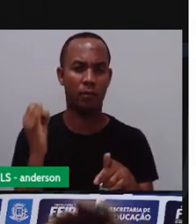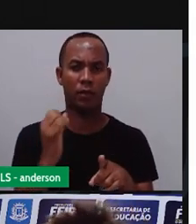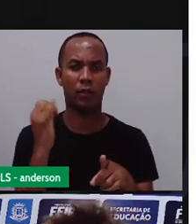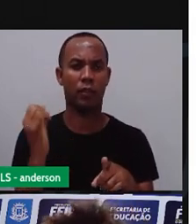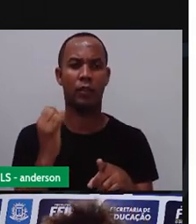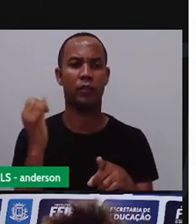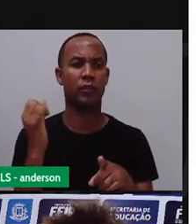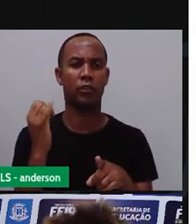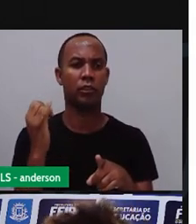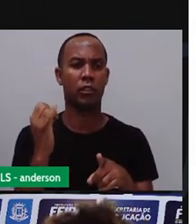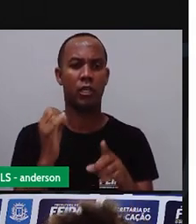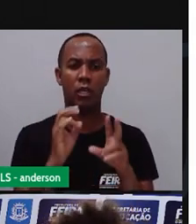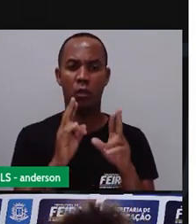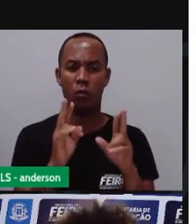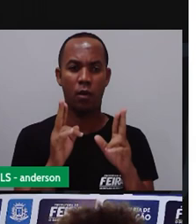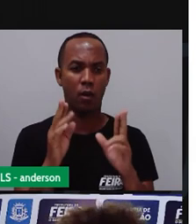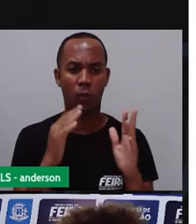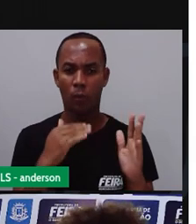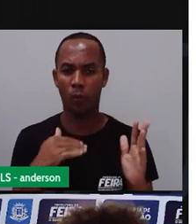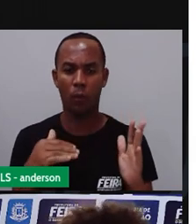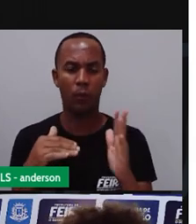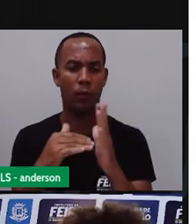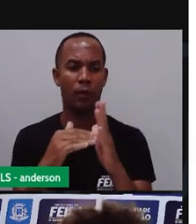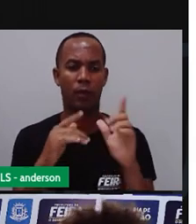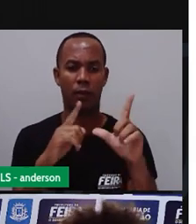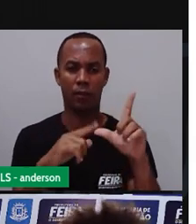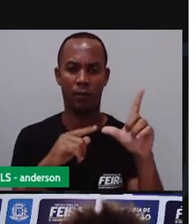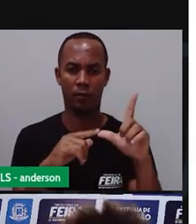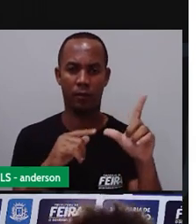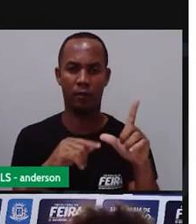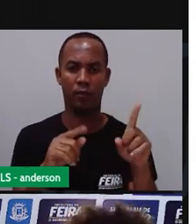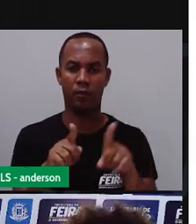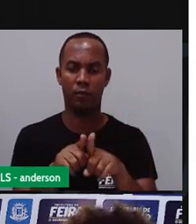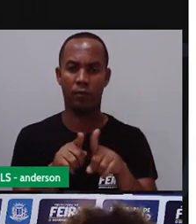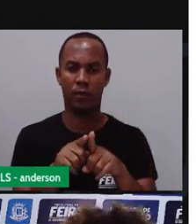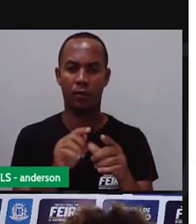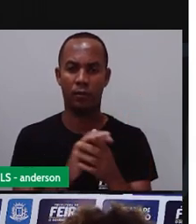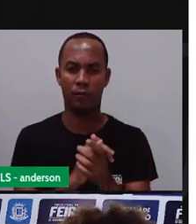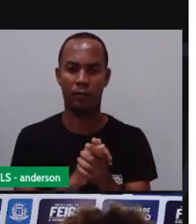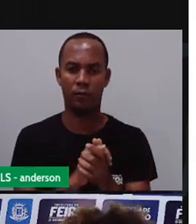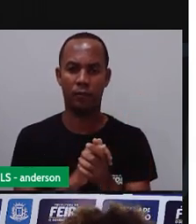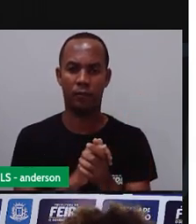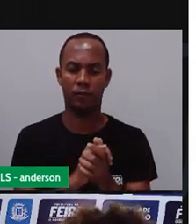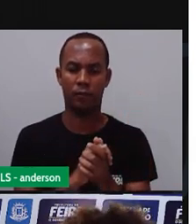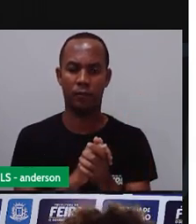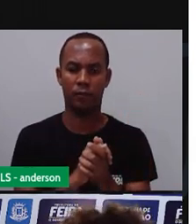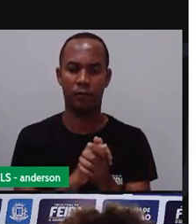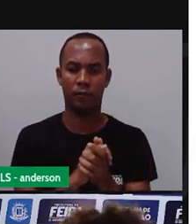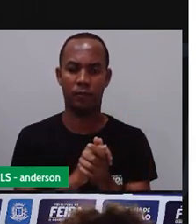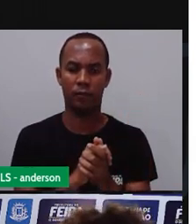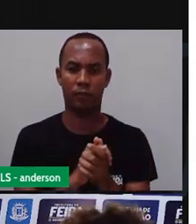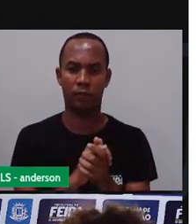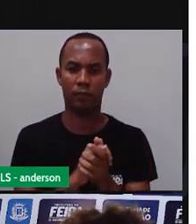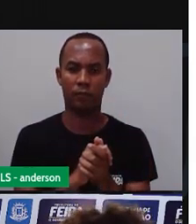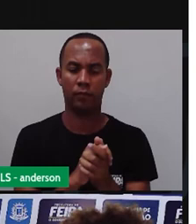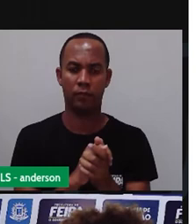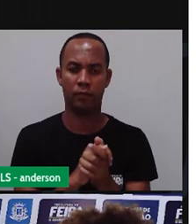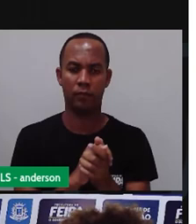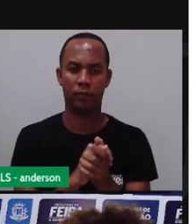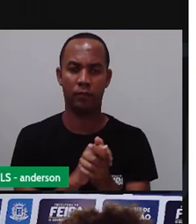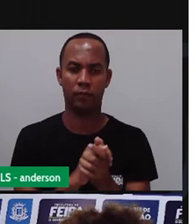tão importante como todas as outras do alfabeto vamos lá oi oi